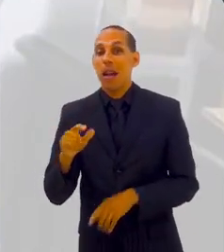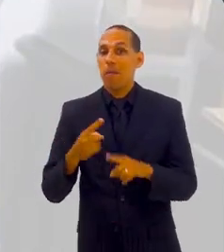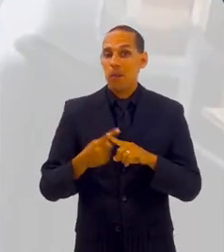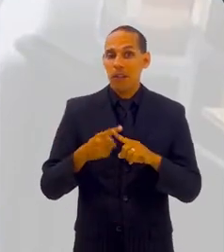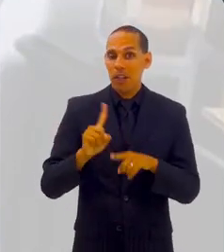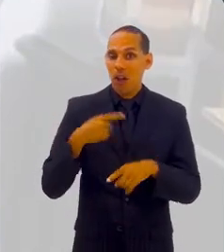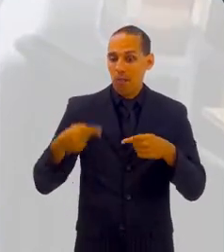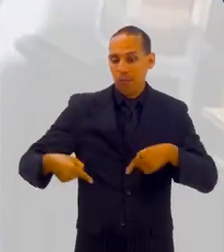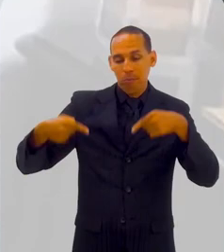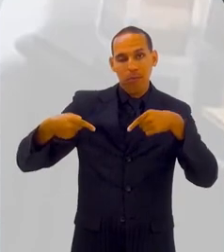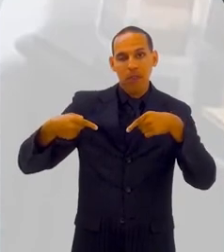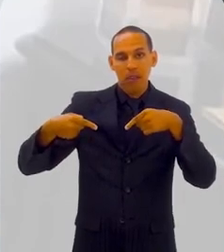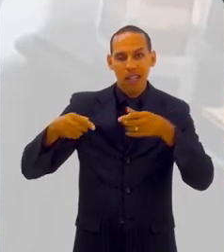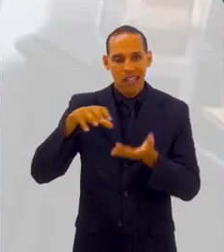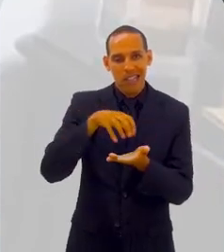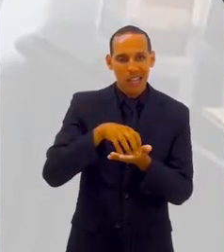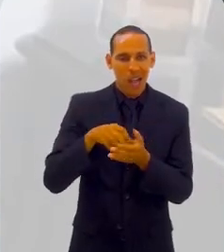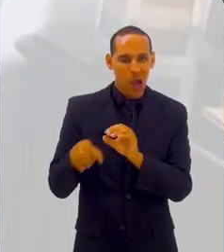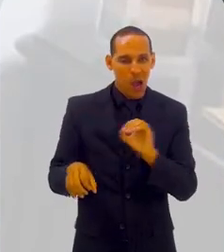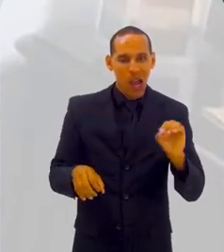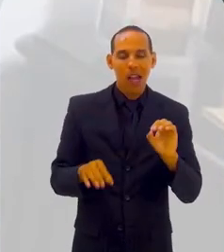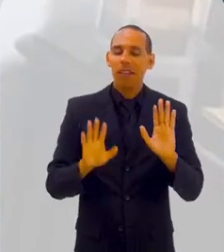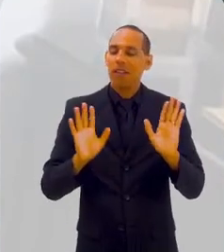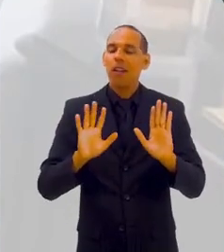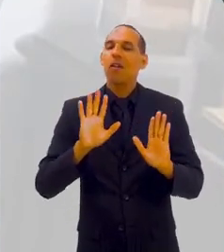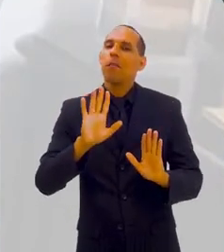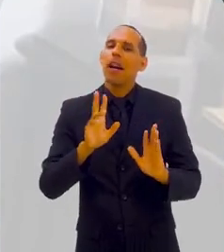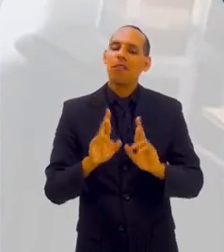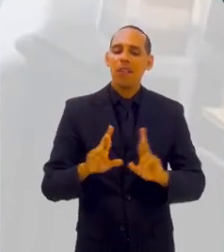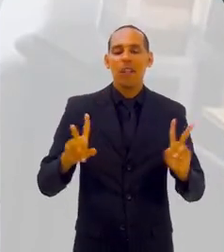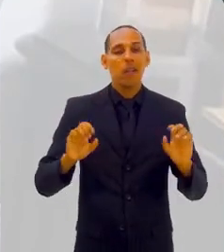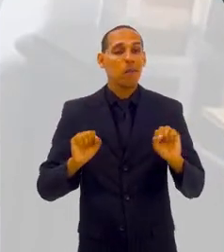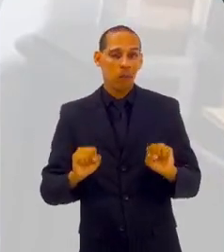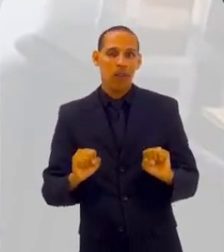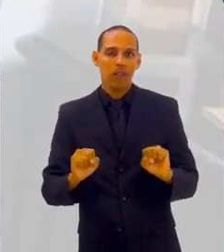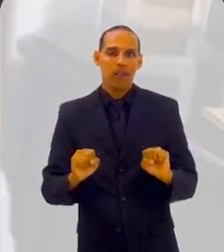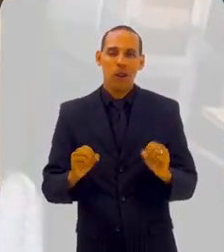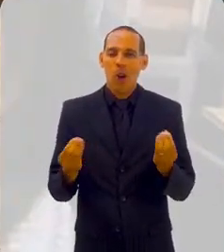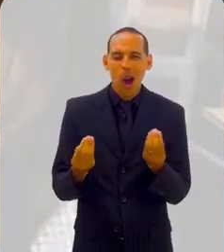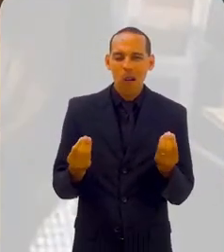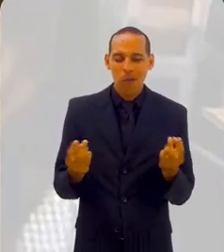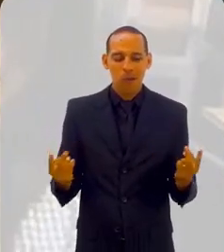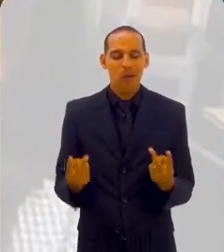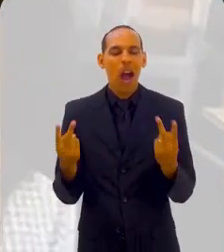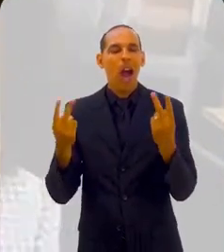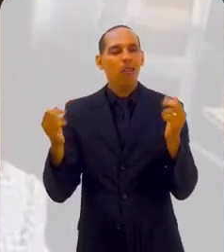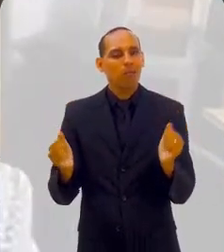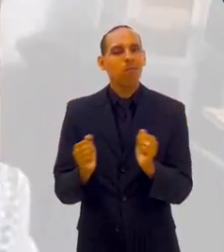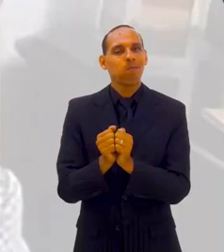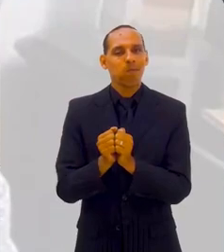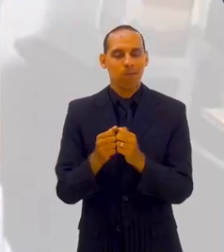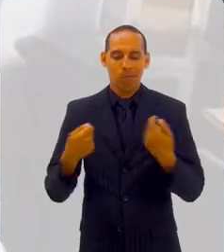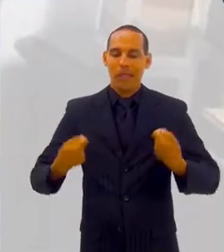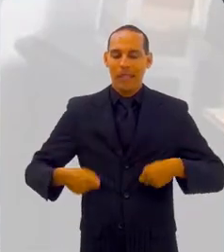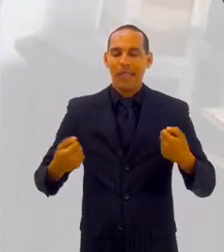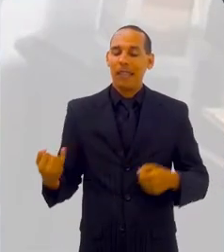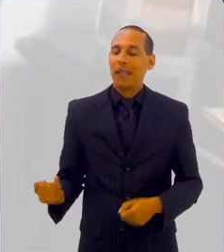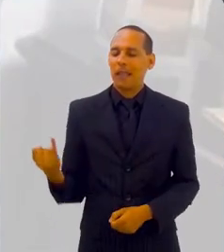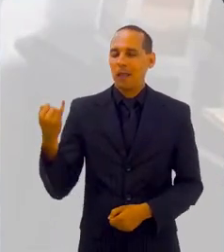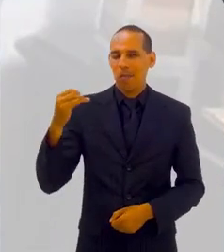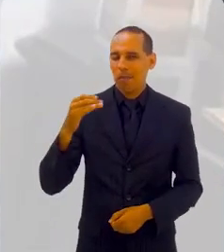Centro-Oeste, mas nós podemos fazer produtos diferenciados. Eu acho que a agregação de valor para o Rio de Janeiro é